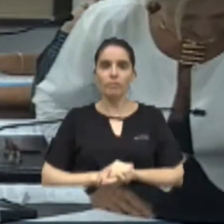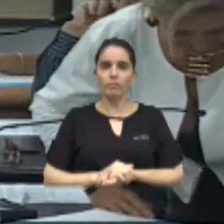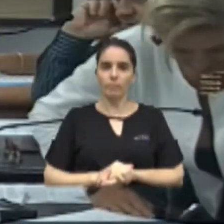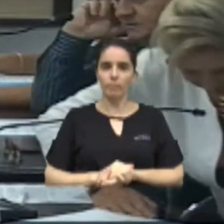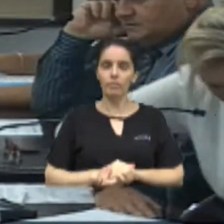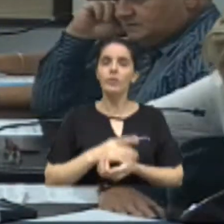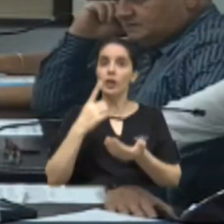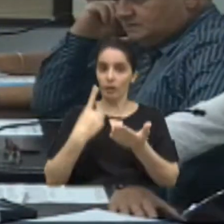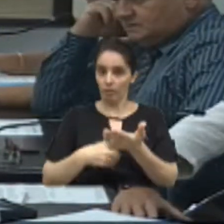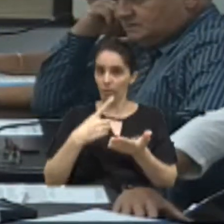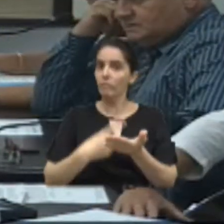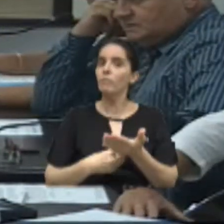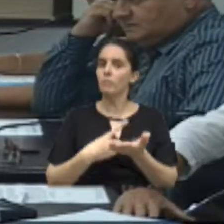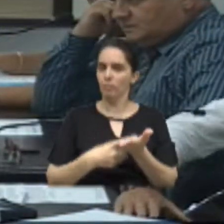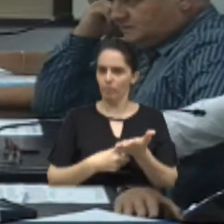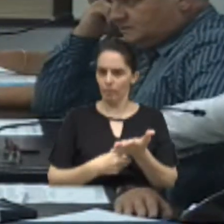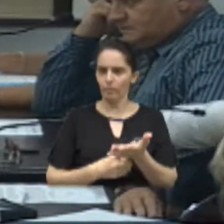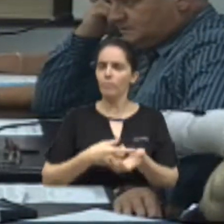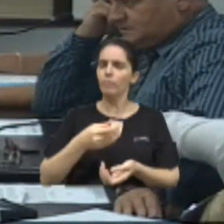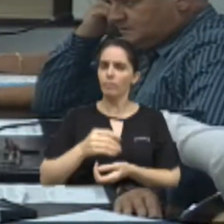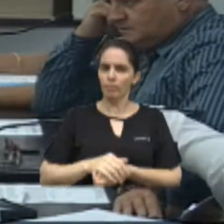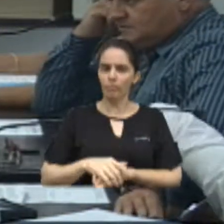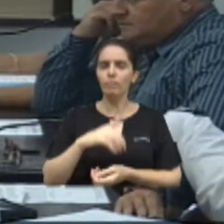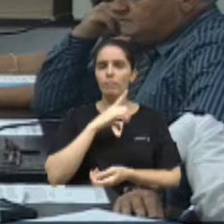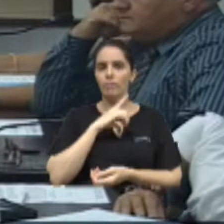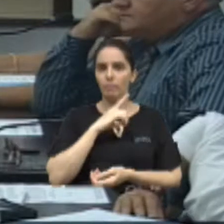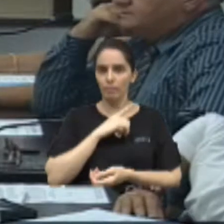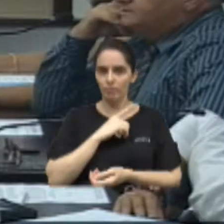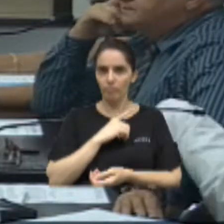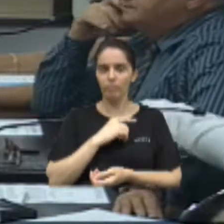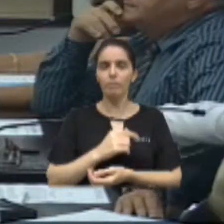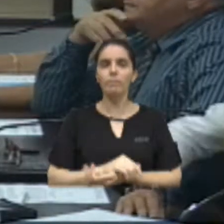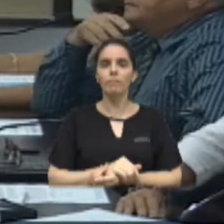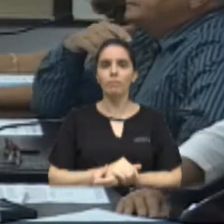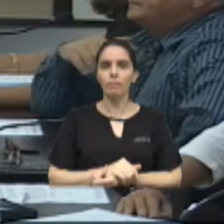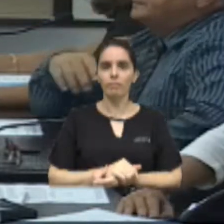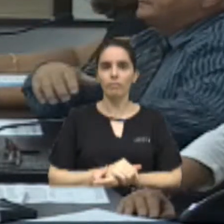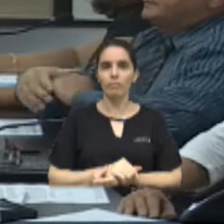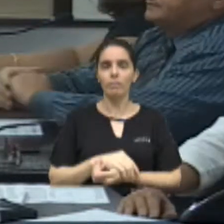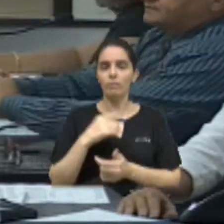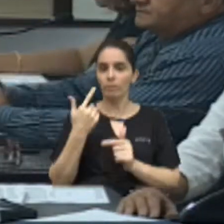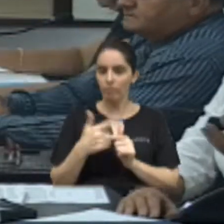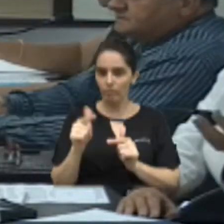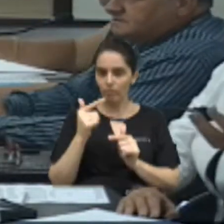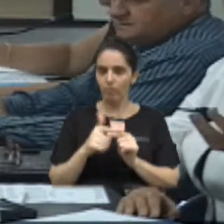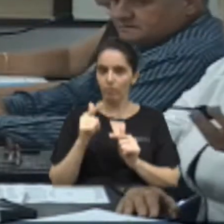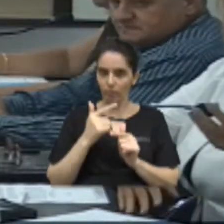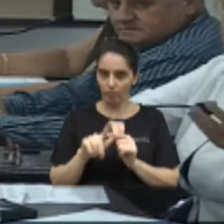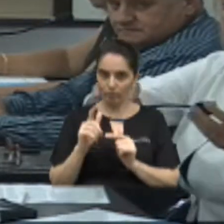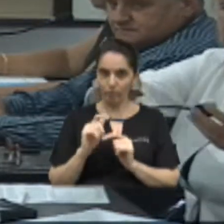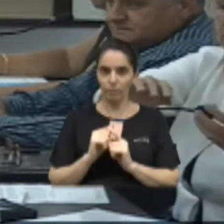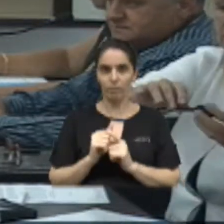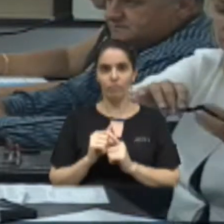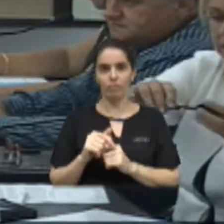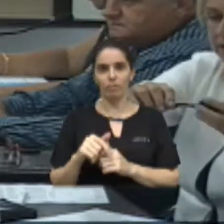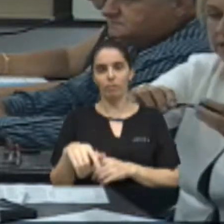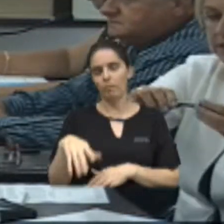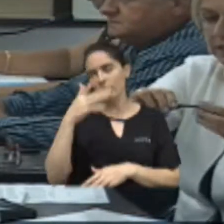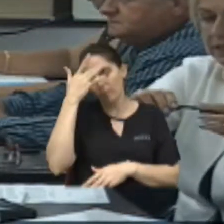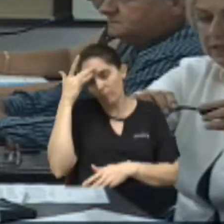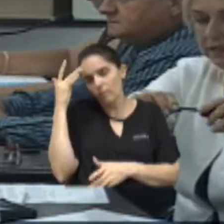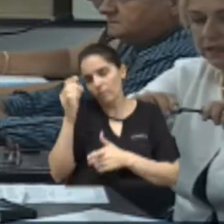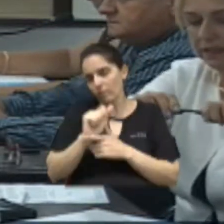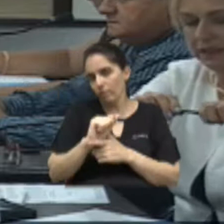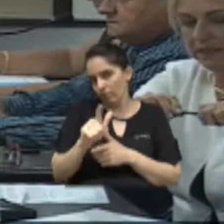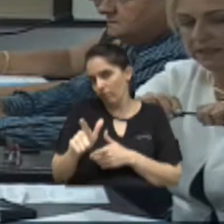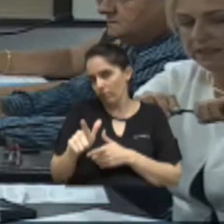concordo que tem alguns setores que têm parte que são de pessoas que alugam chácaras e